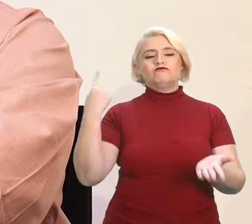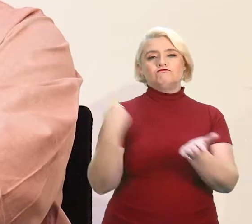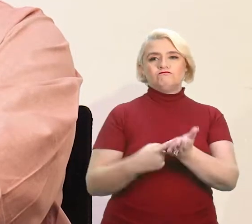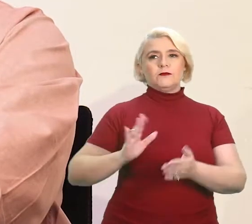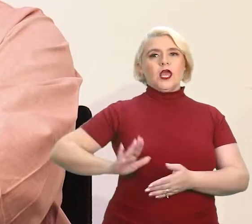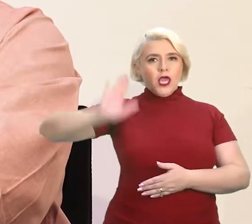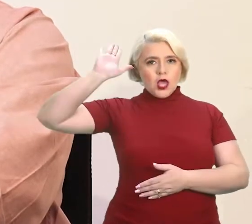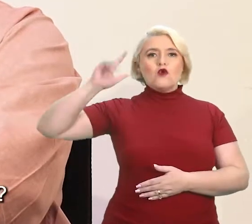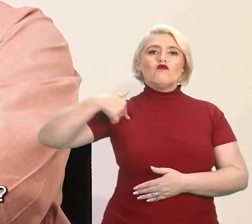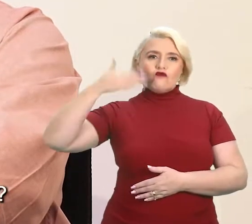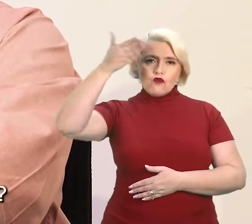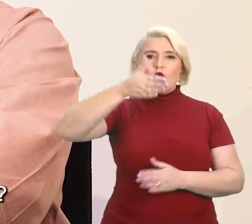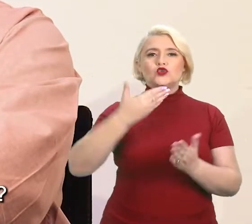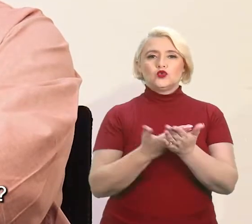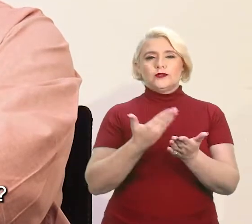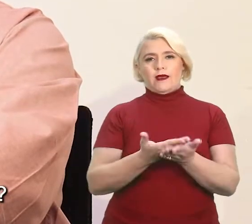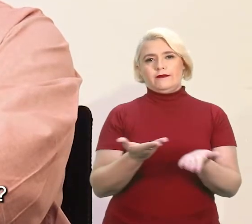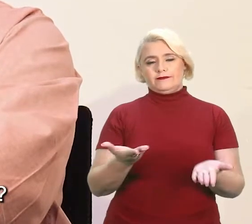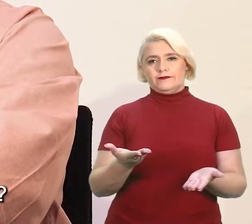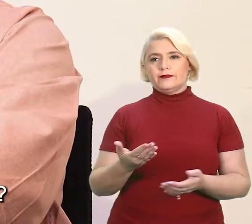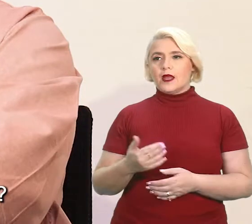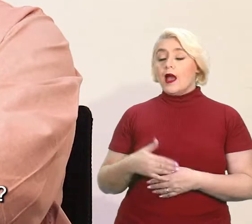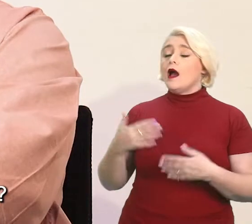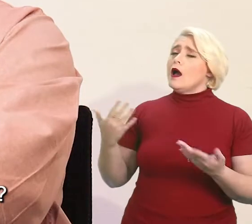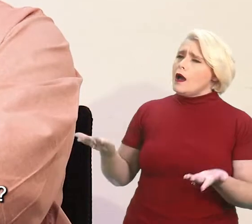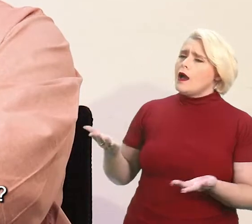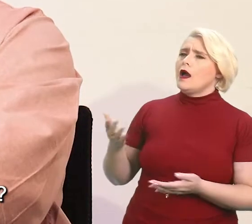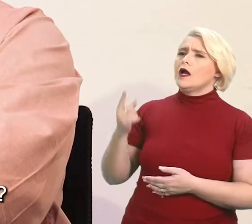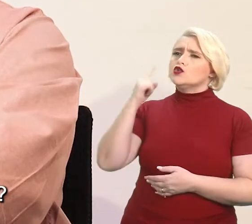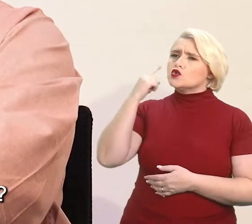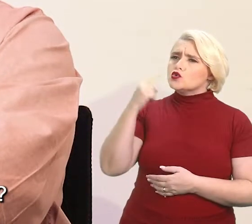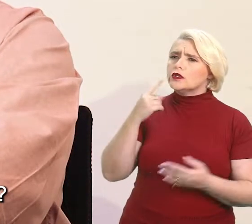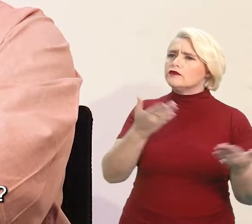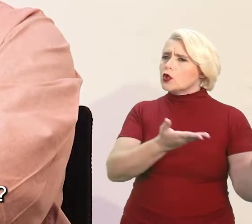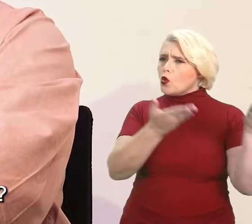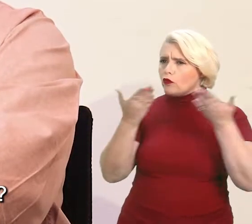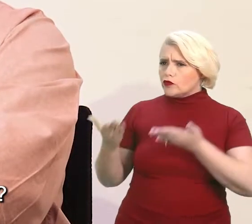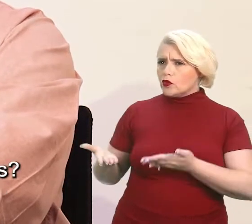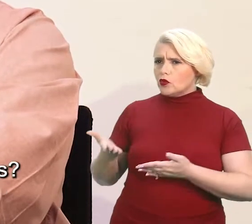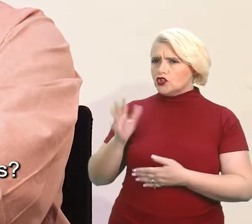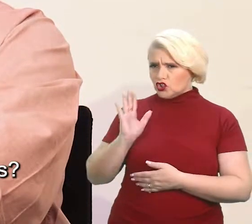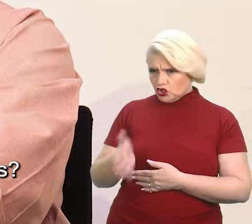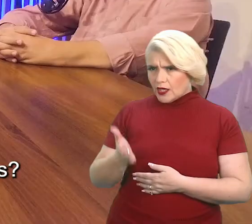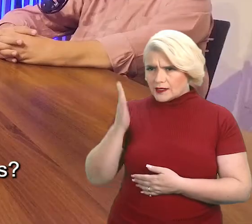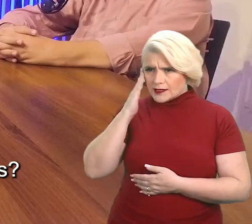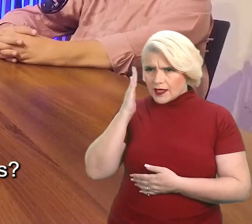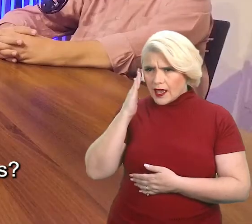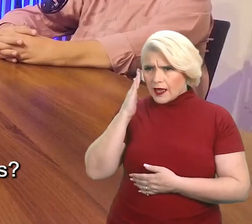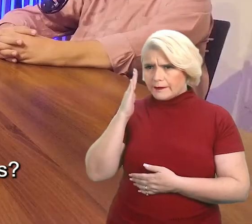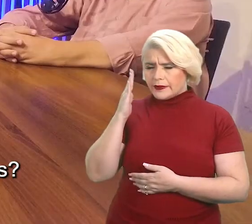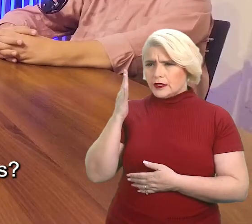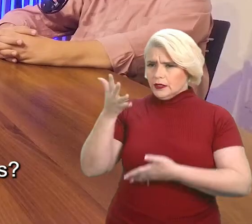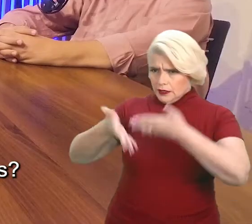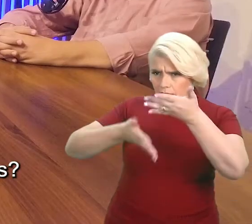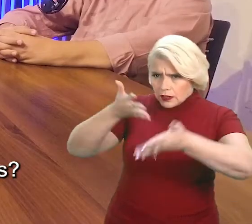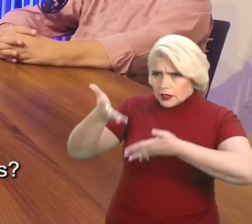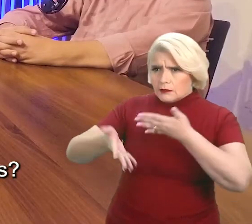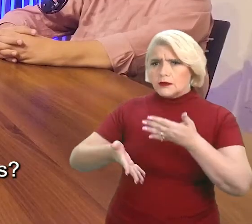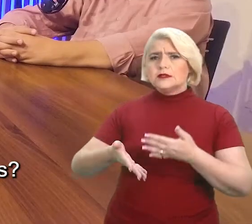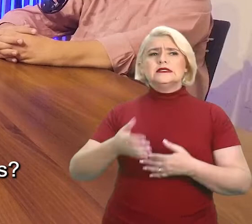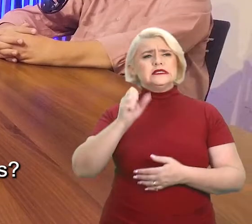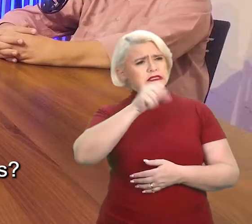surdas, que você convidou, elas conheciam, já tinham acesso a Libras, já tinha alguma igreja que